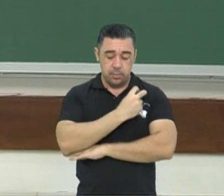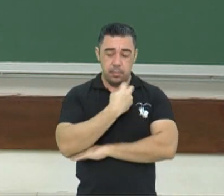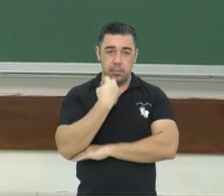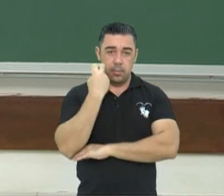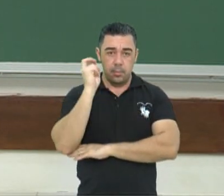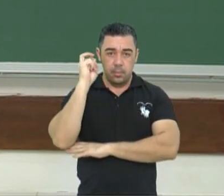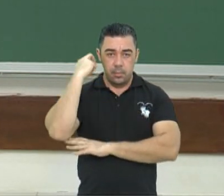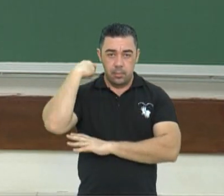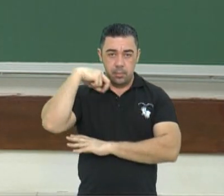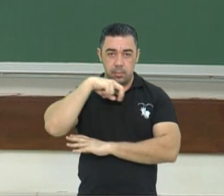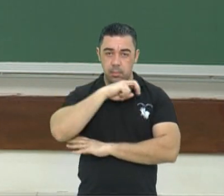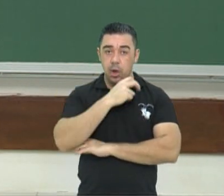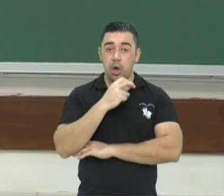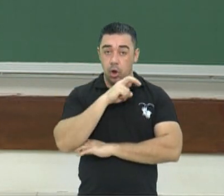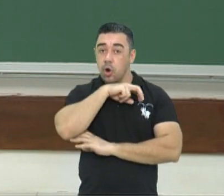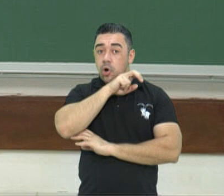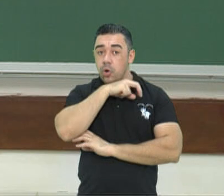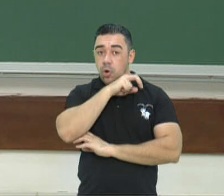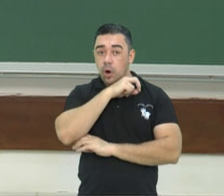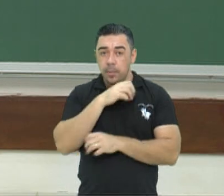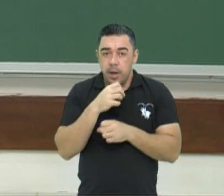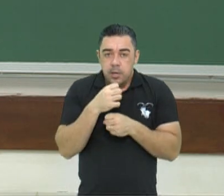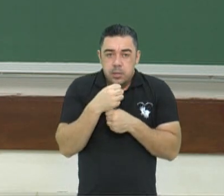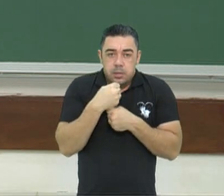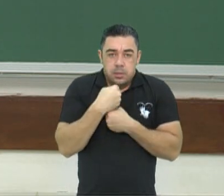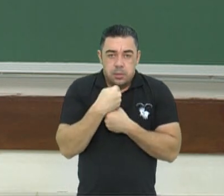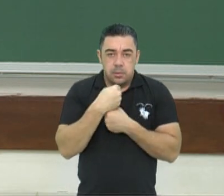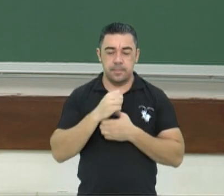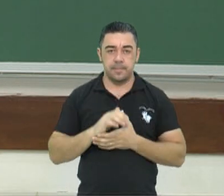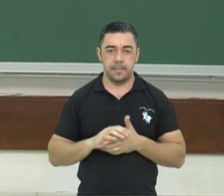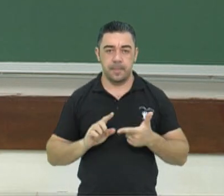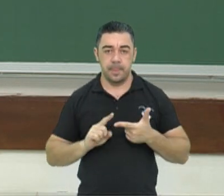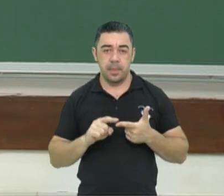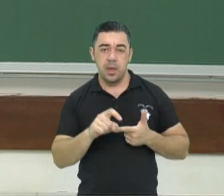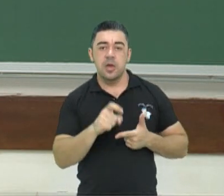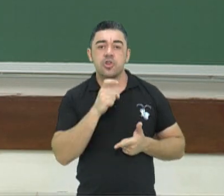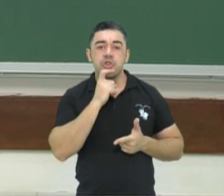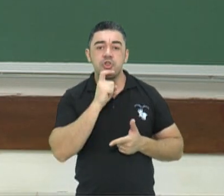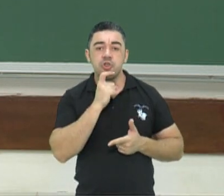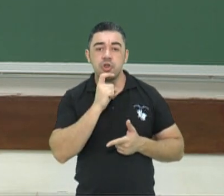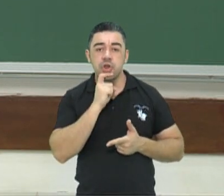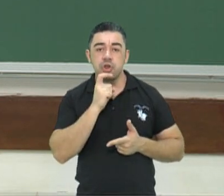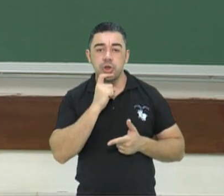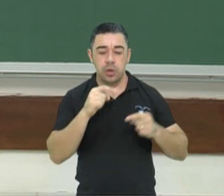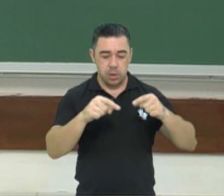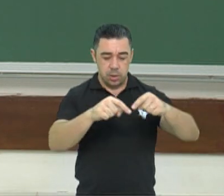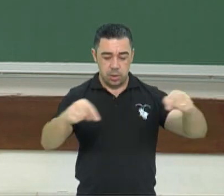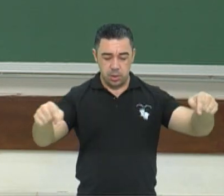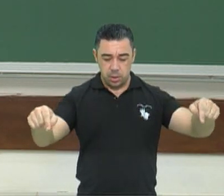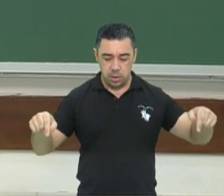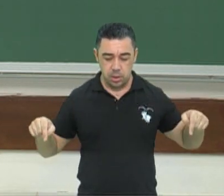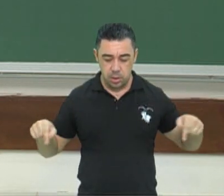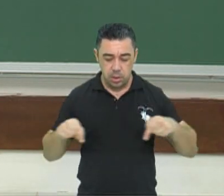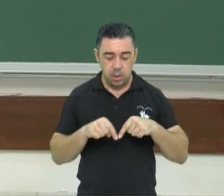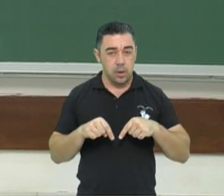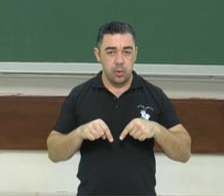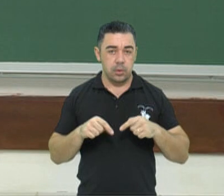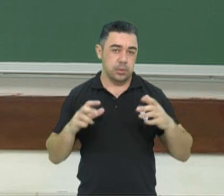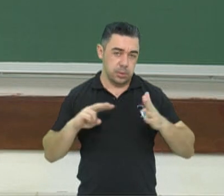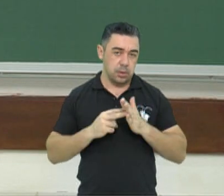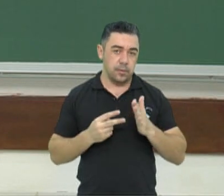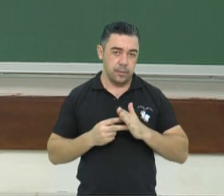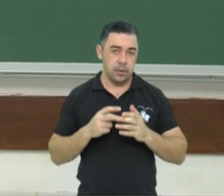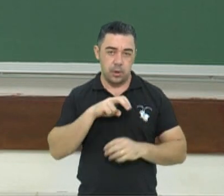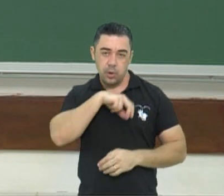seja, cobras que matam pelo aperto. O gelo faz com que a cobra ela não vá para fora, porque ela tem sangue frio, então ela vai ficar